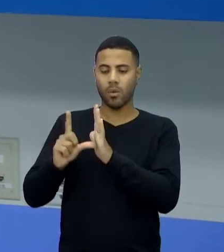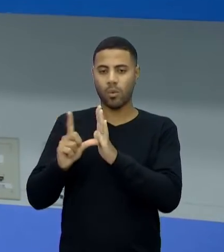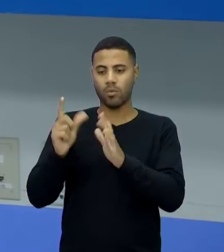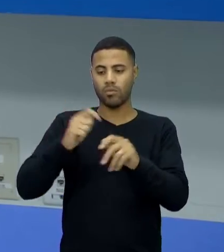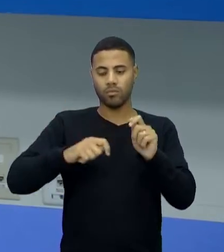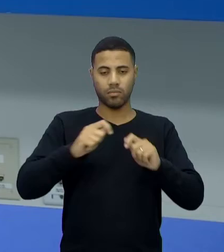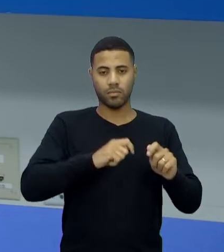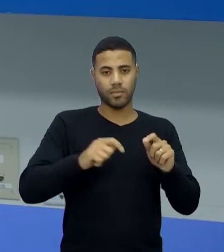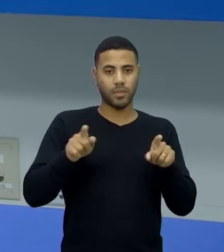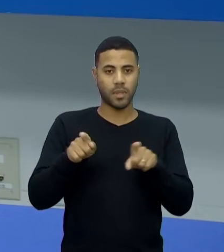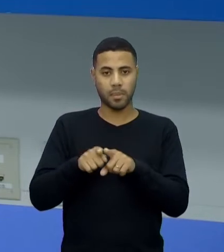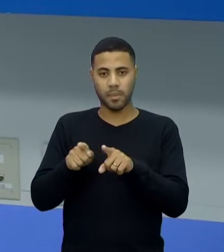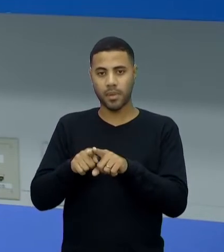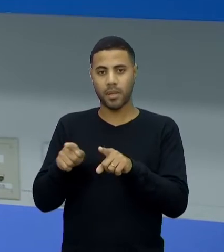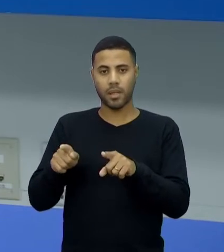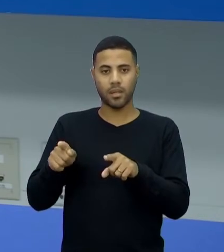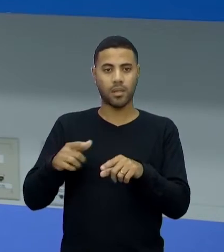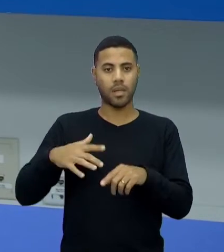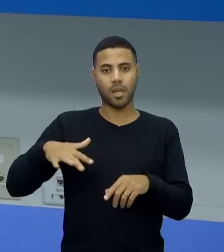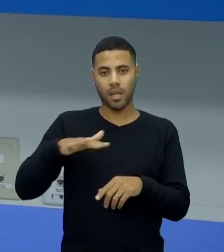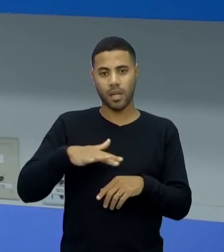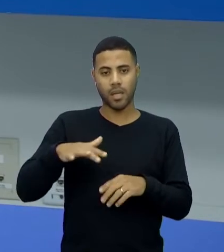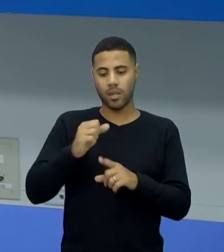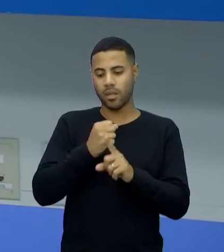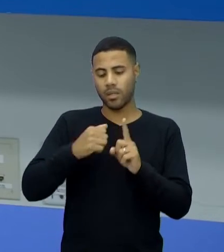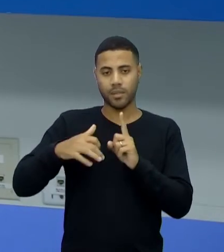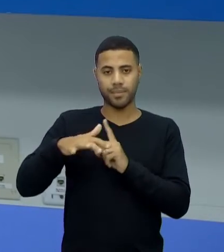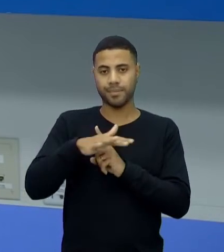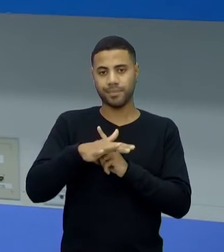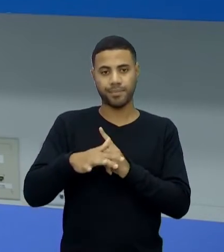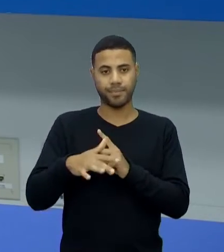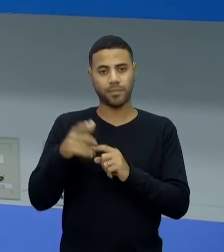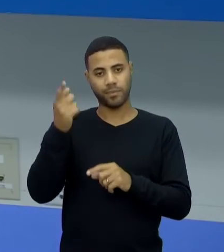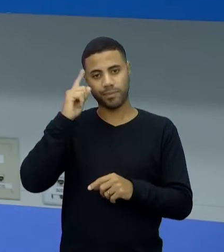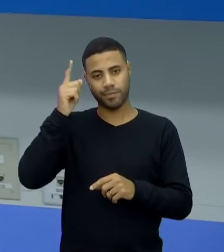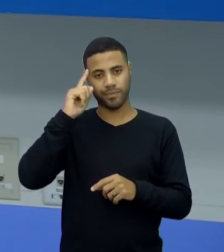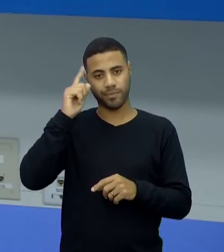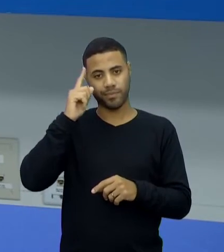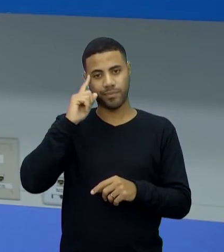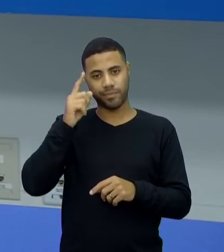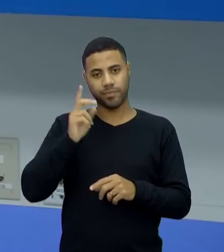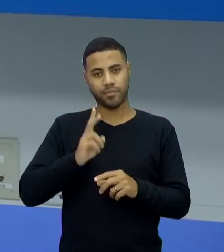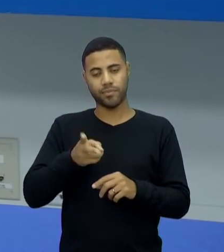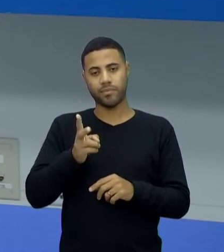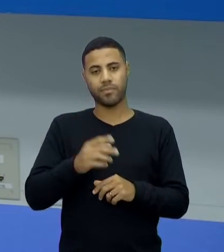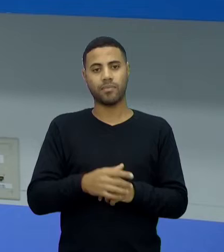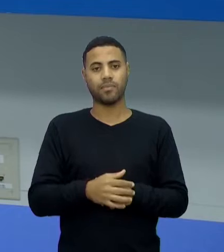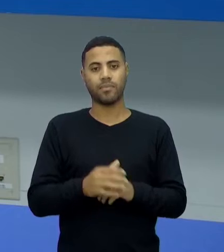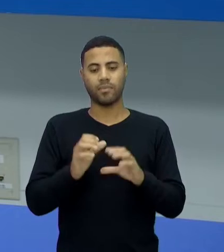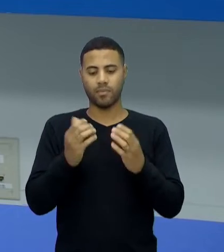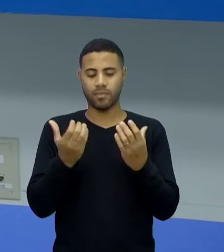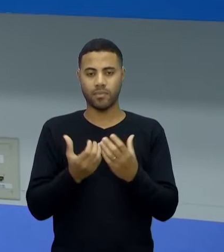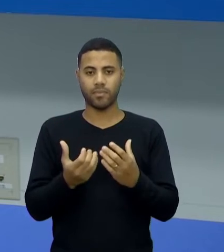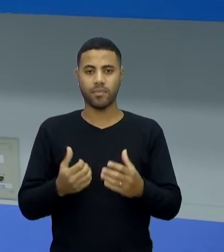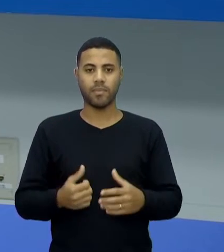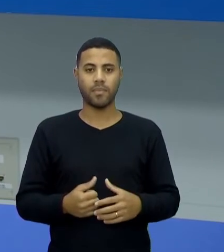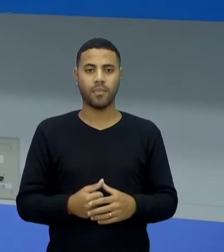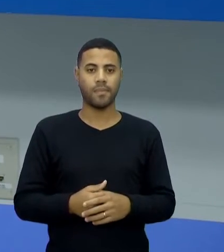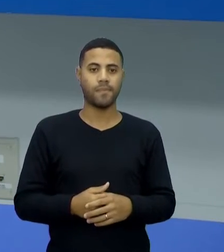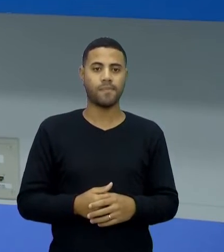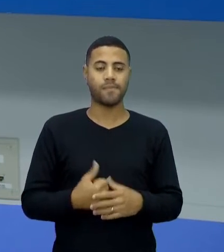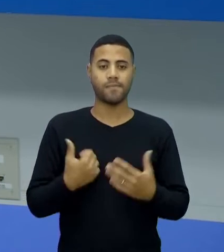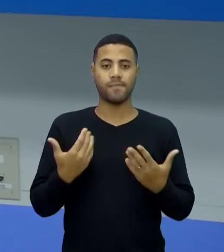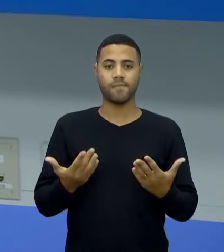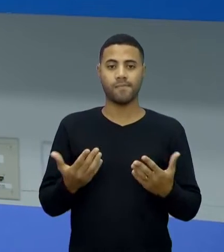toda as relações sociais que vão se dando aí no cotidiano né dentro da da nossa comunidade E